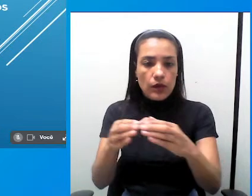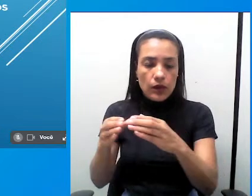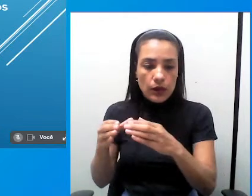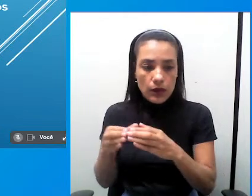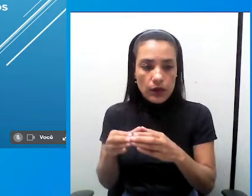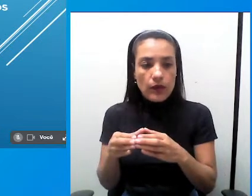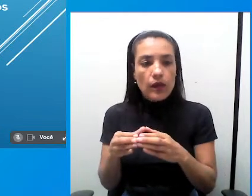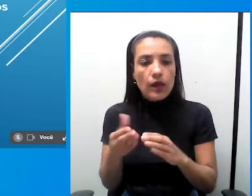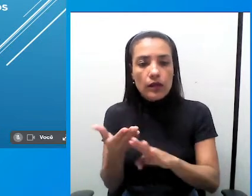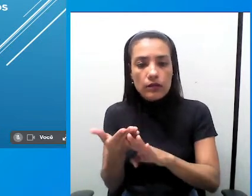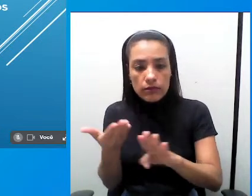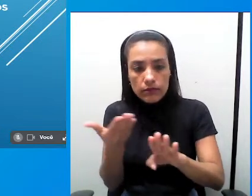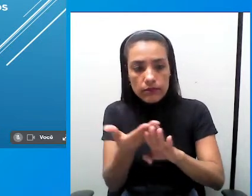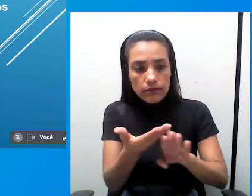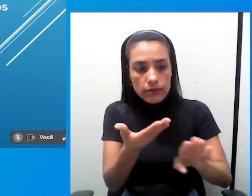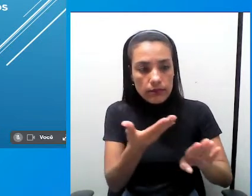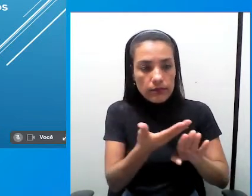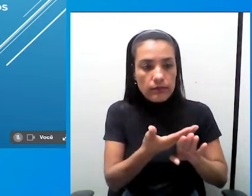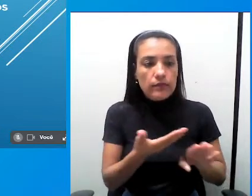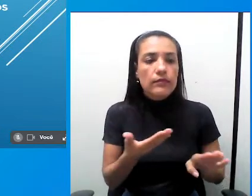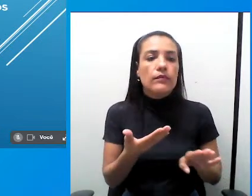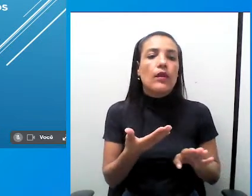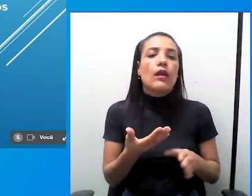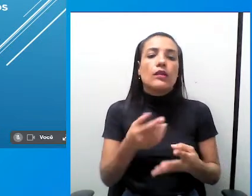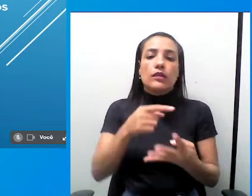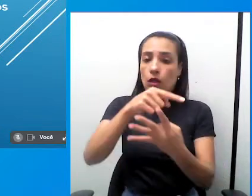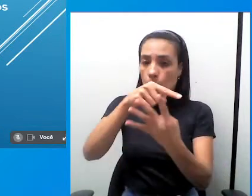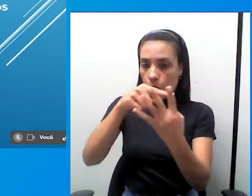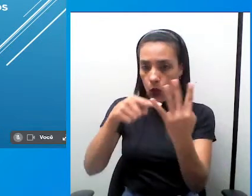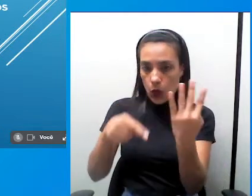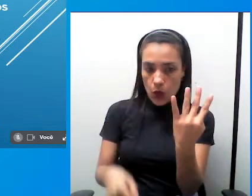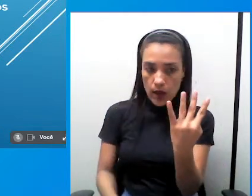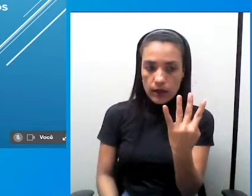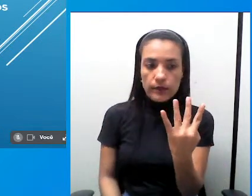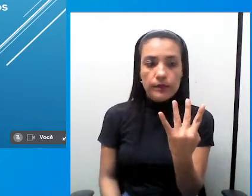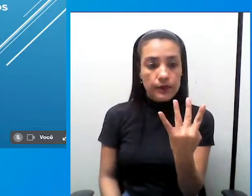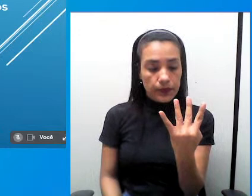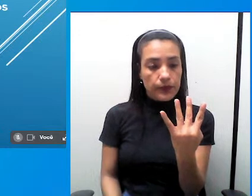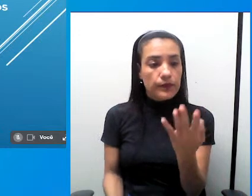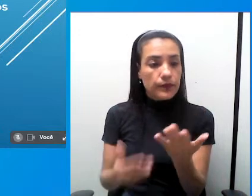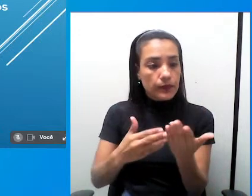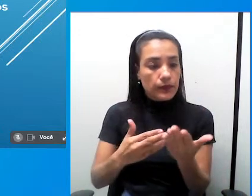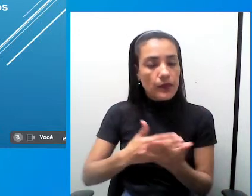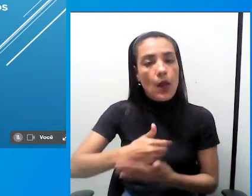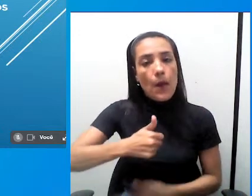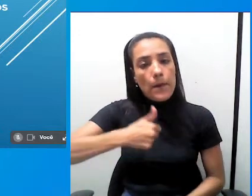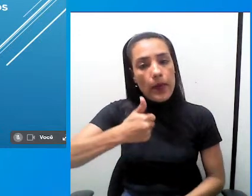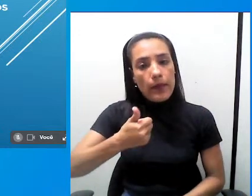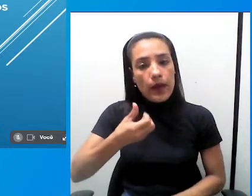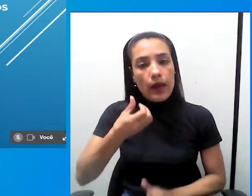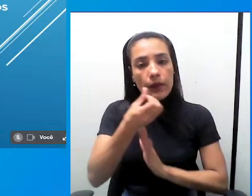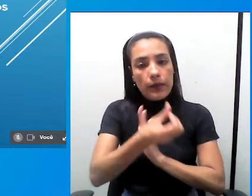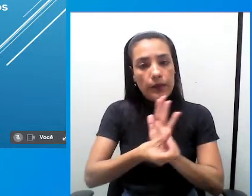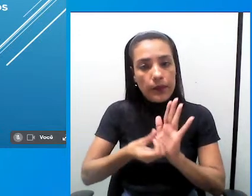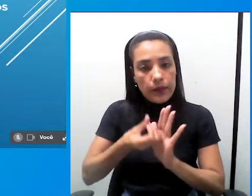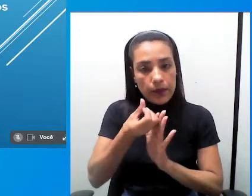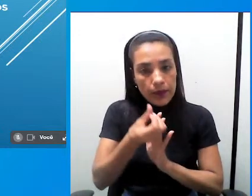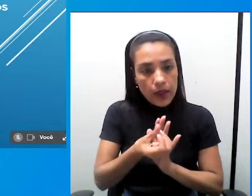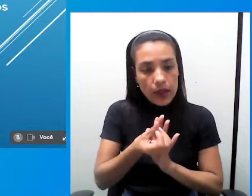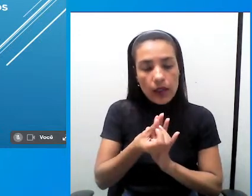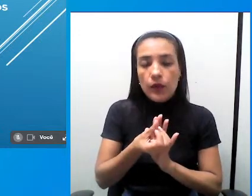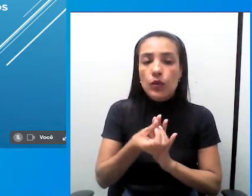Nós desmembramos essas unidades curriculares em 4 módulos, começando do primeiro período do curso. O curso ele tem 3 anos de